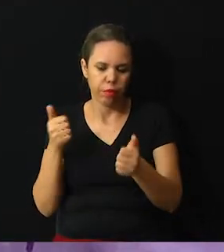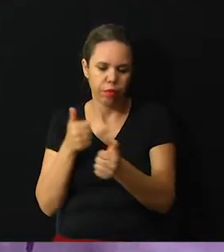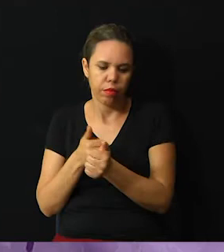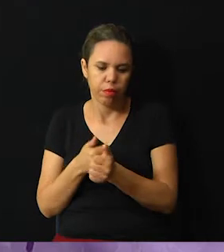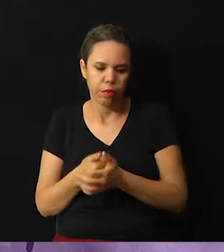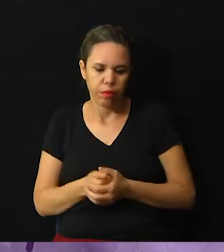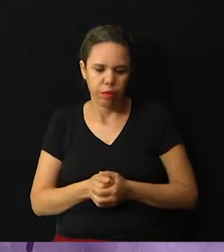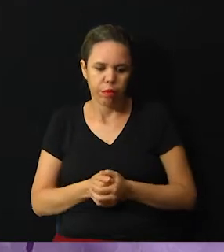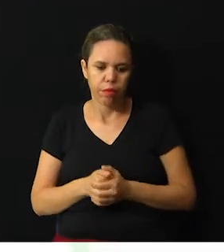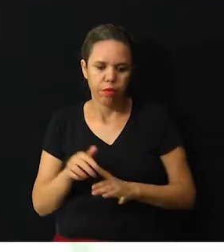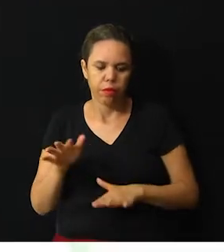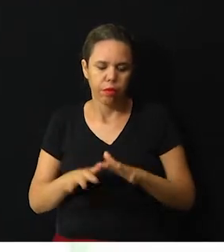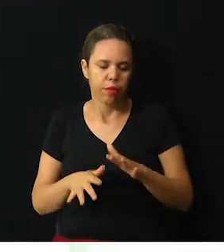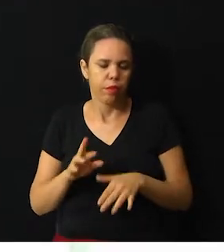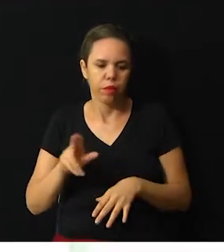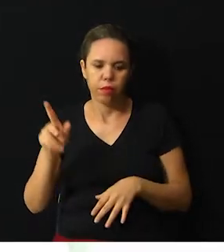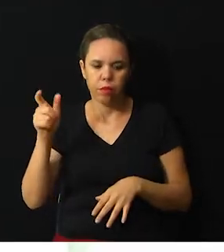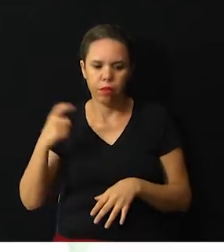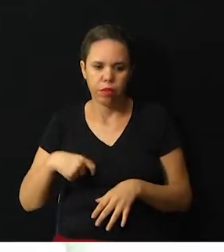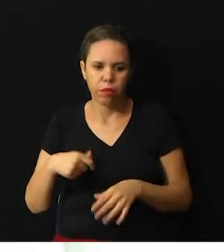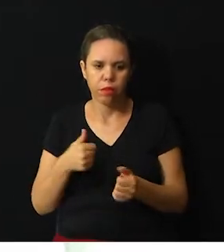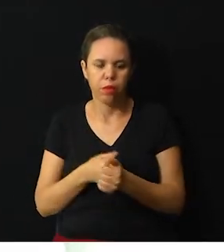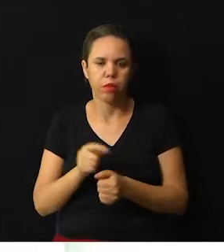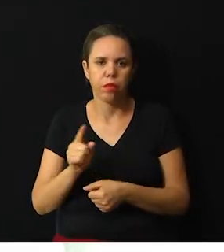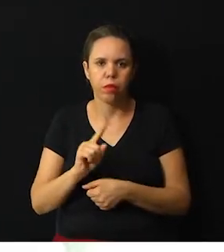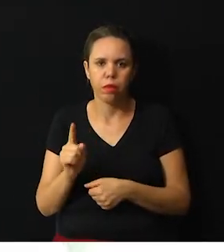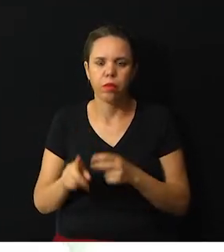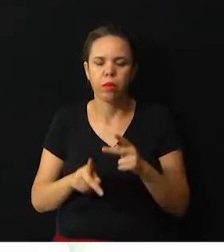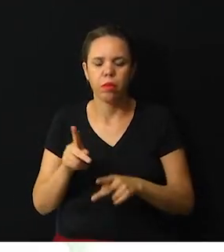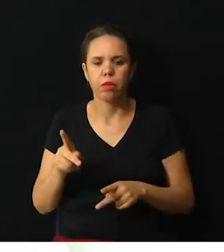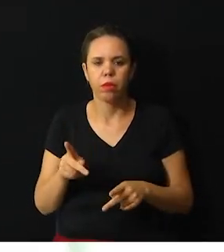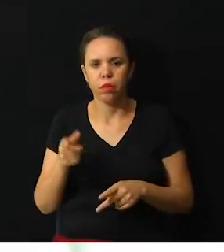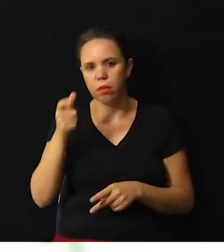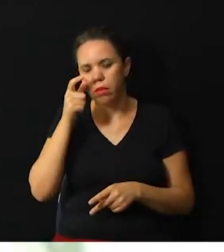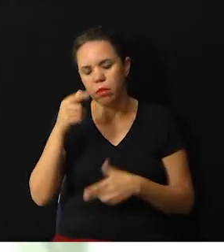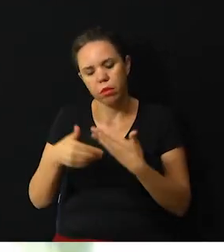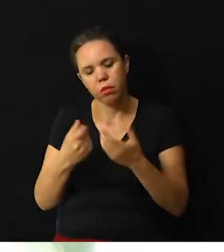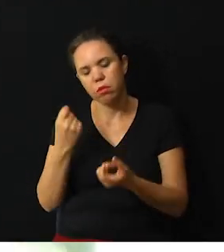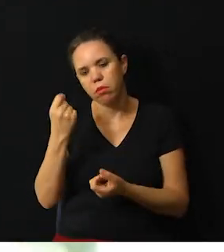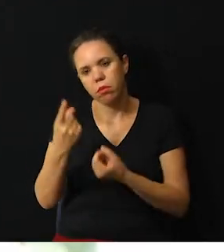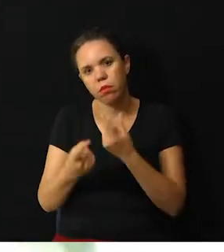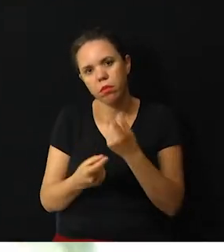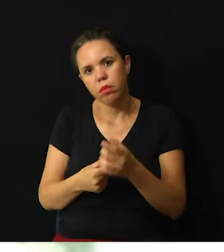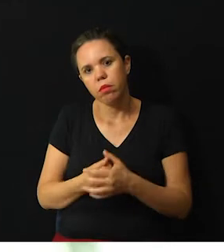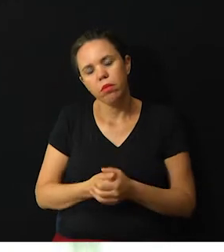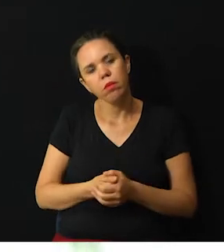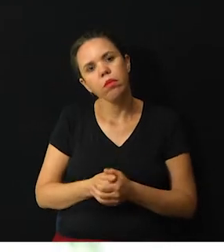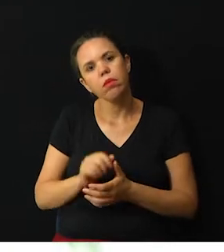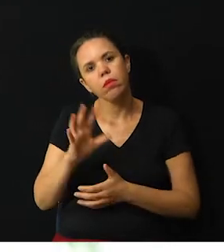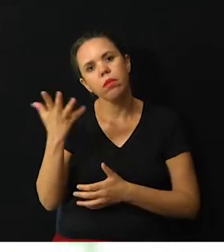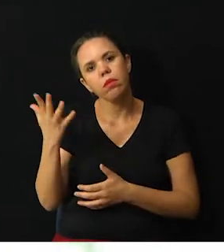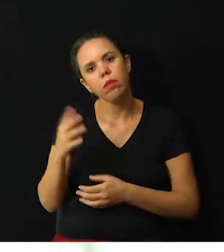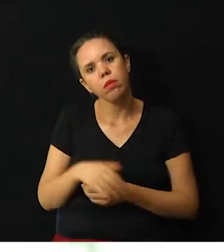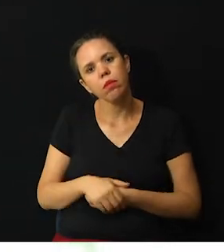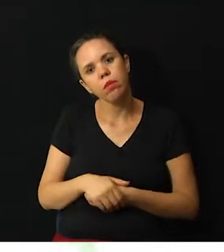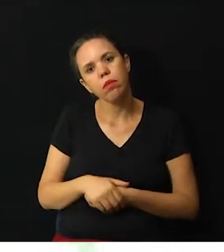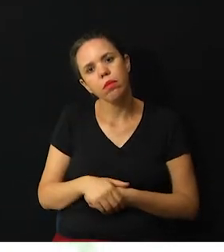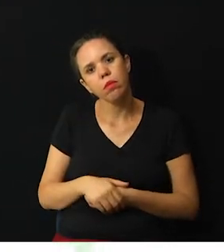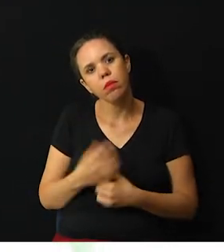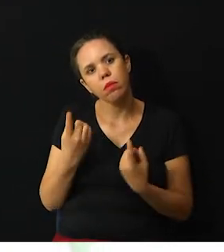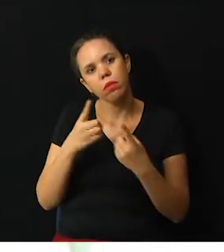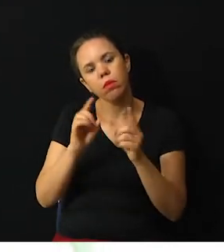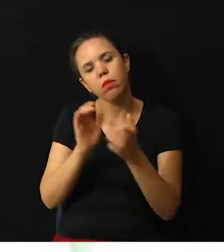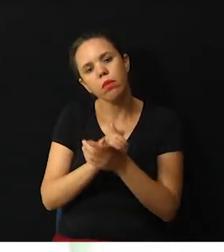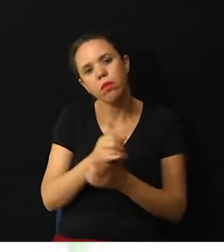que está próximo. Às vezes, nem a pessoa mais próxima, às vezes aquela pessoa que vê de vez em quando, né? Então, acontece às vezes com